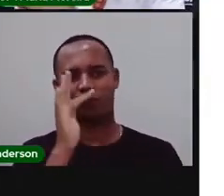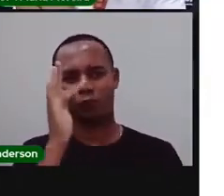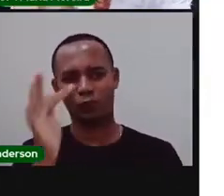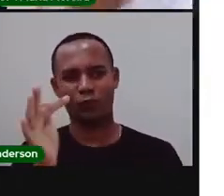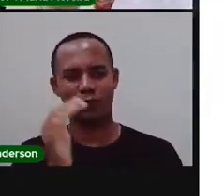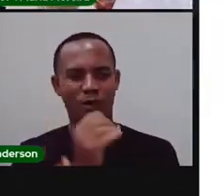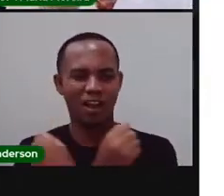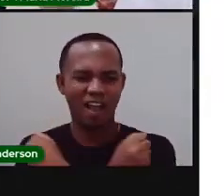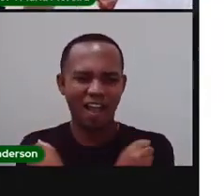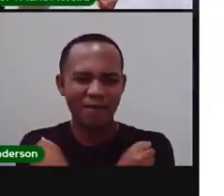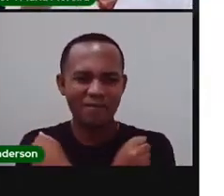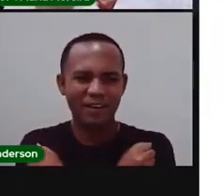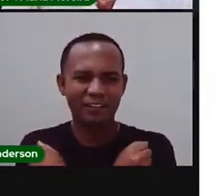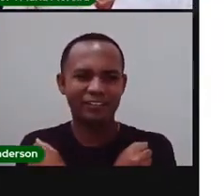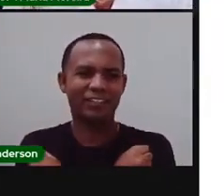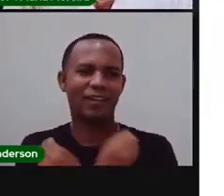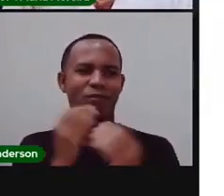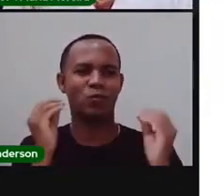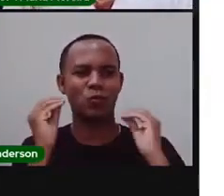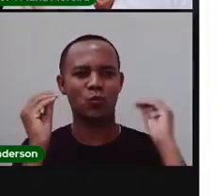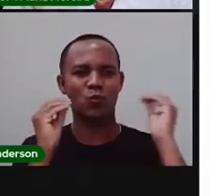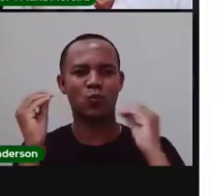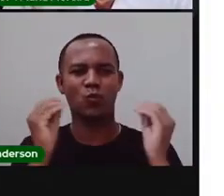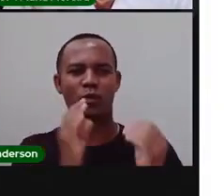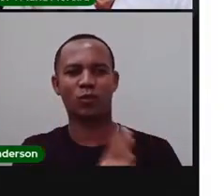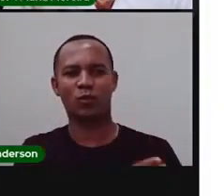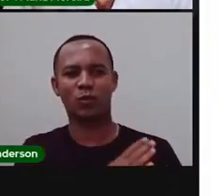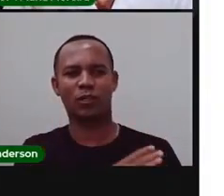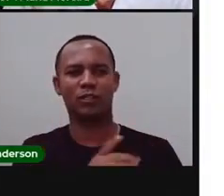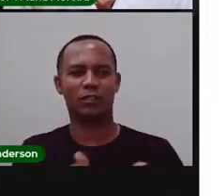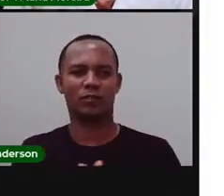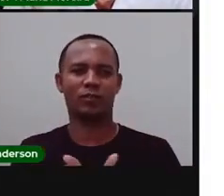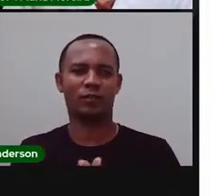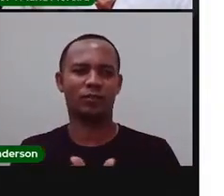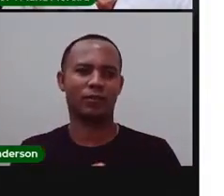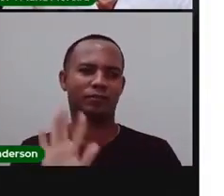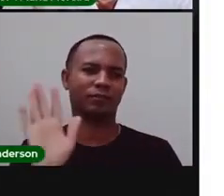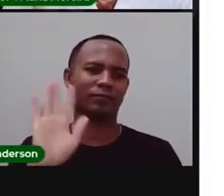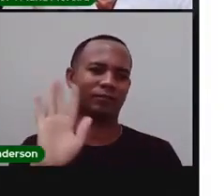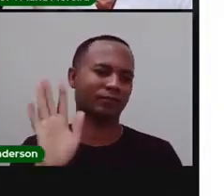abraçar de verdade. Um beijo no coração de vocês. Até a próxima.